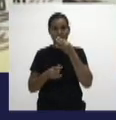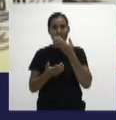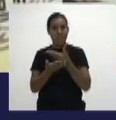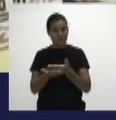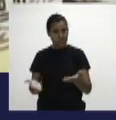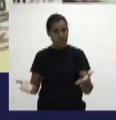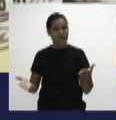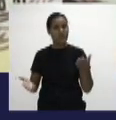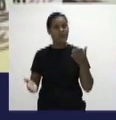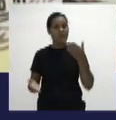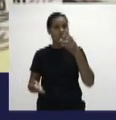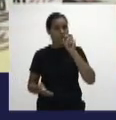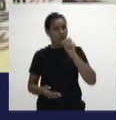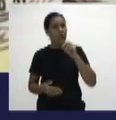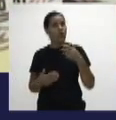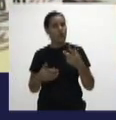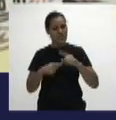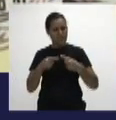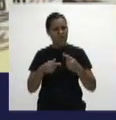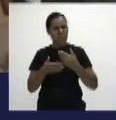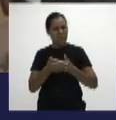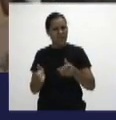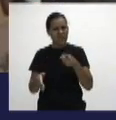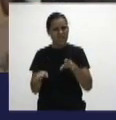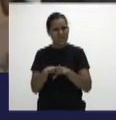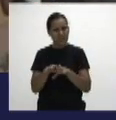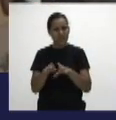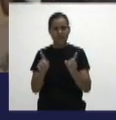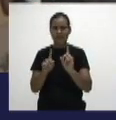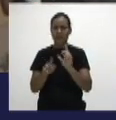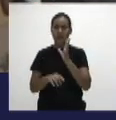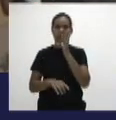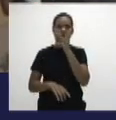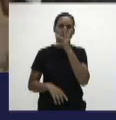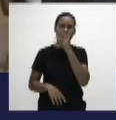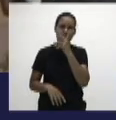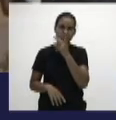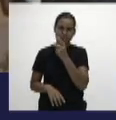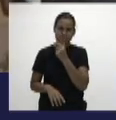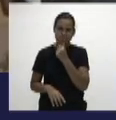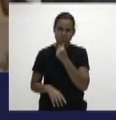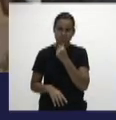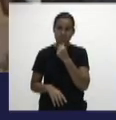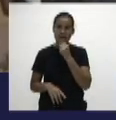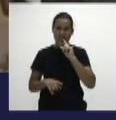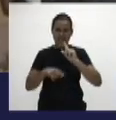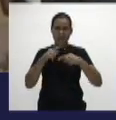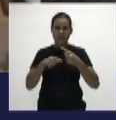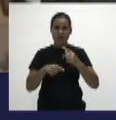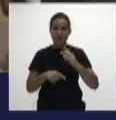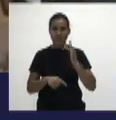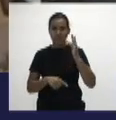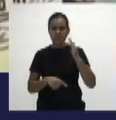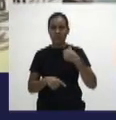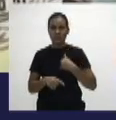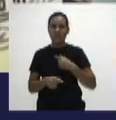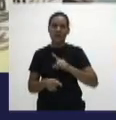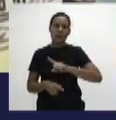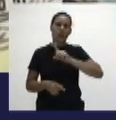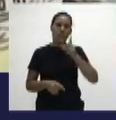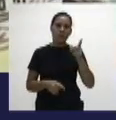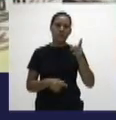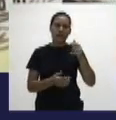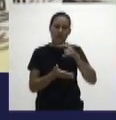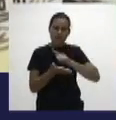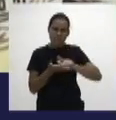porque ela falou já perdi o seu avô não vou perder você e isso demorou muito depois com 14 anos fui para um outro circo ajudando